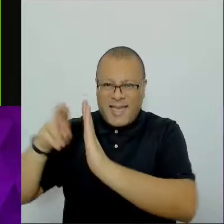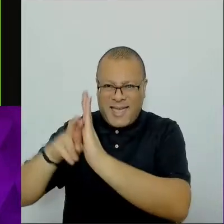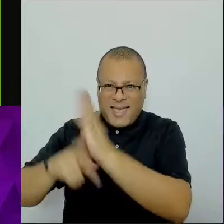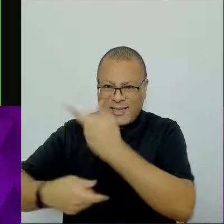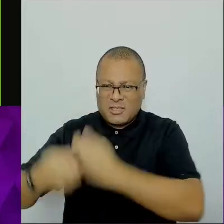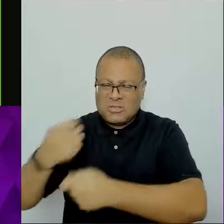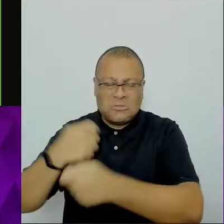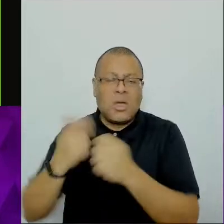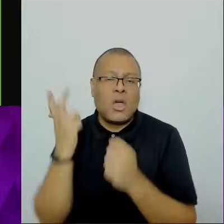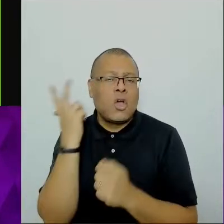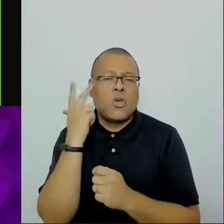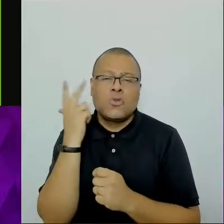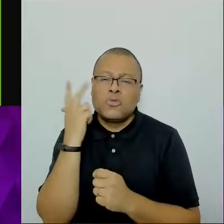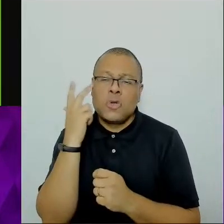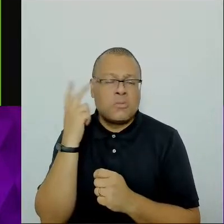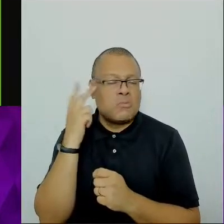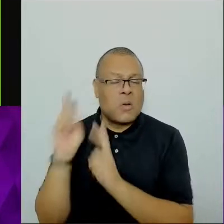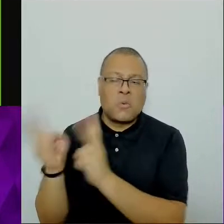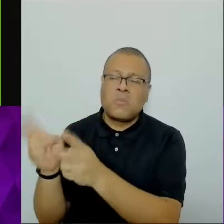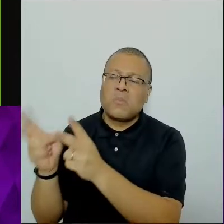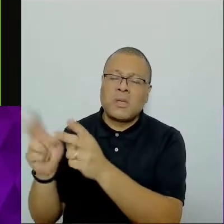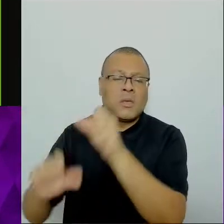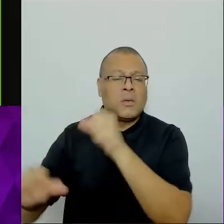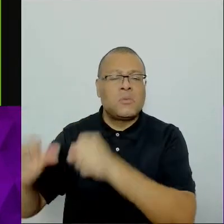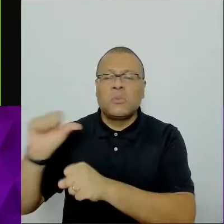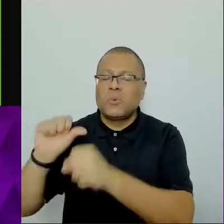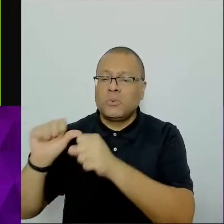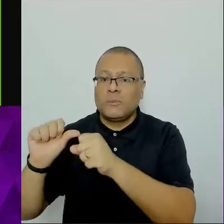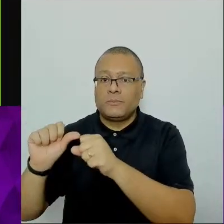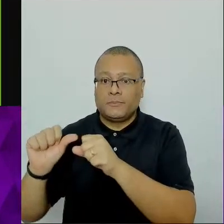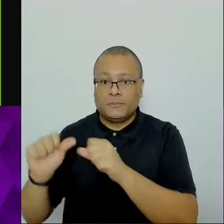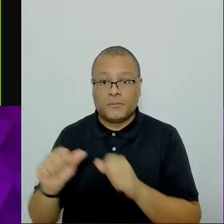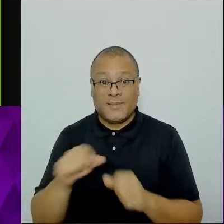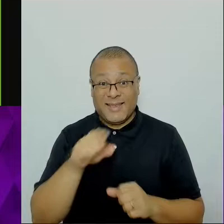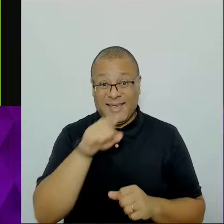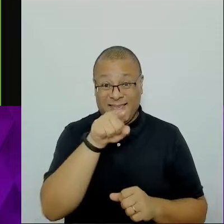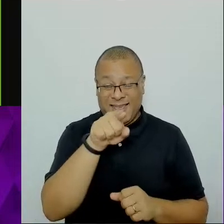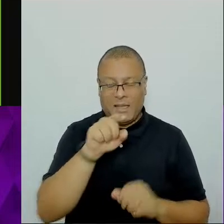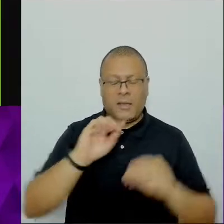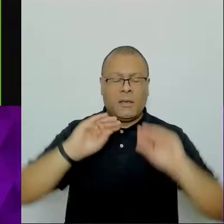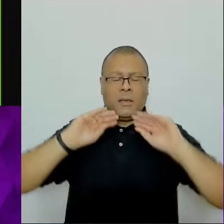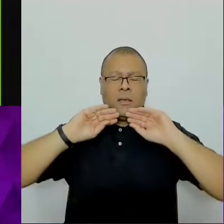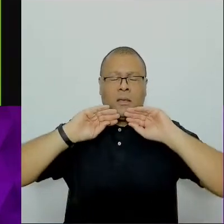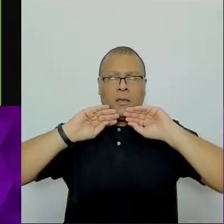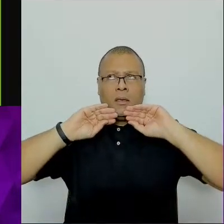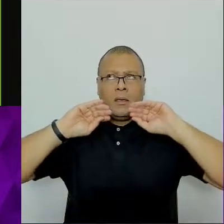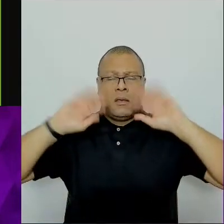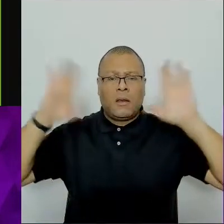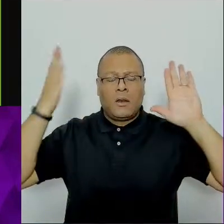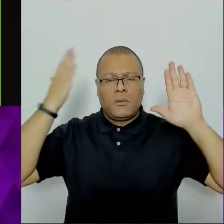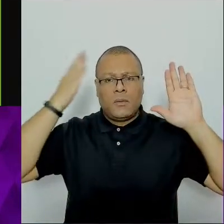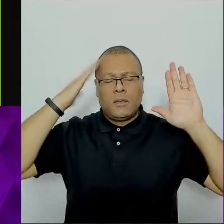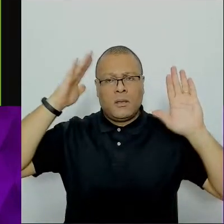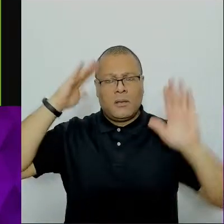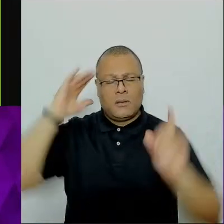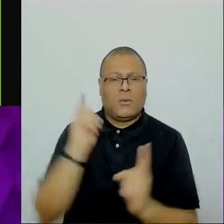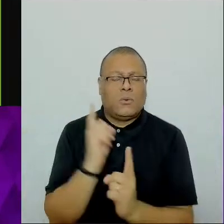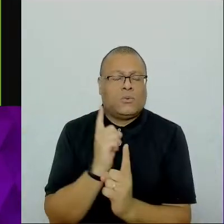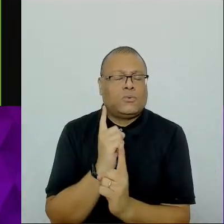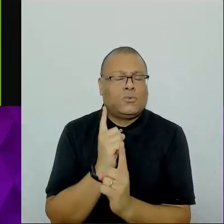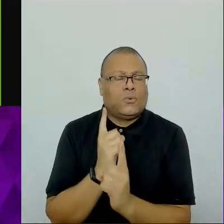ser agnóstica a isso. E aí, quando esse ponto ficou muito claro para ele, ele percebeu que tinha assim